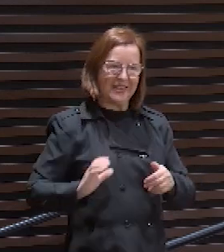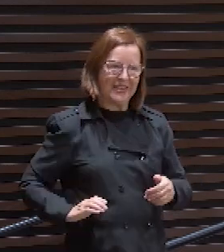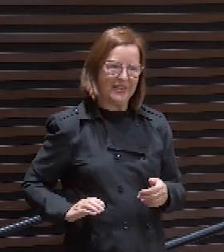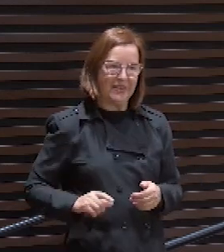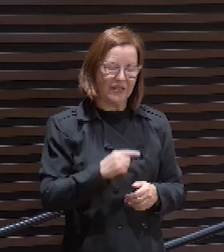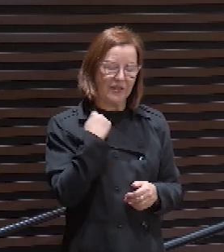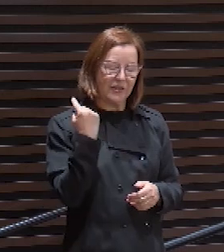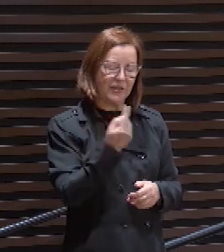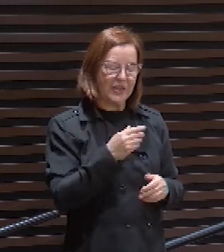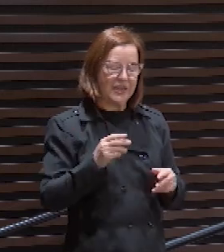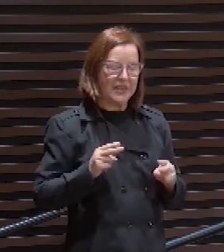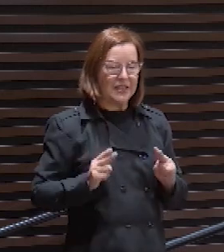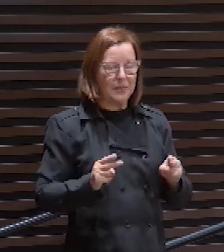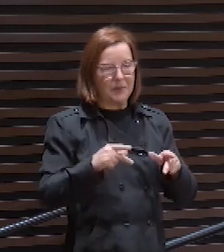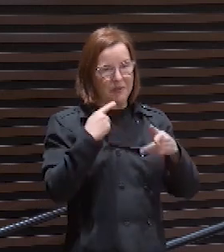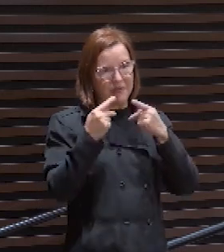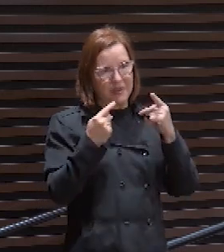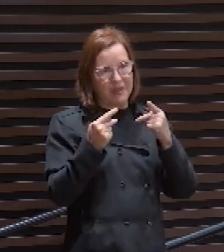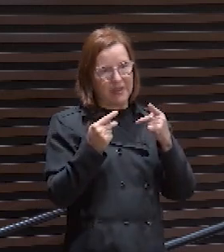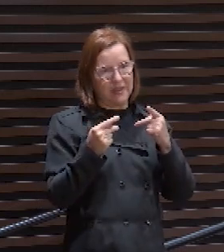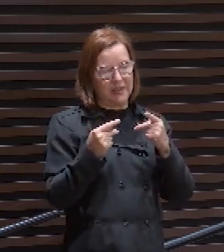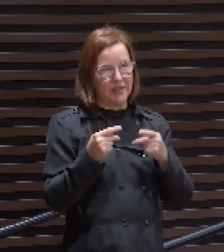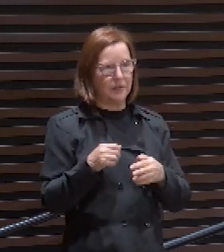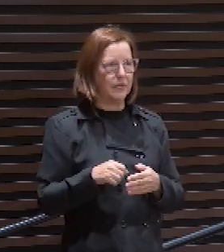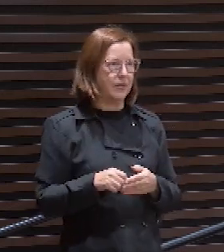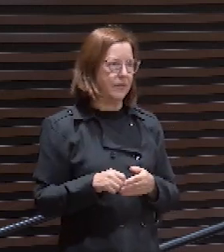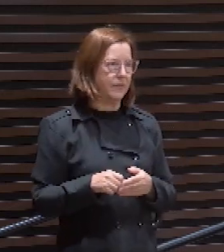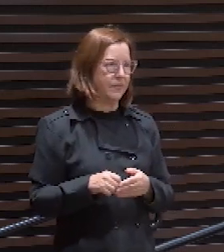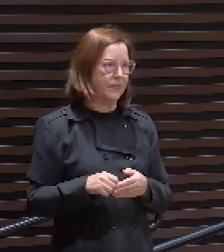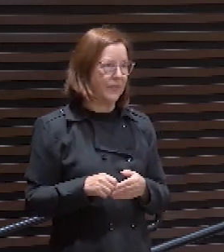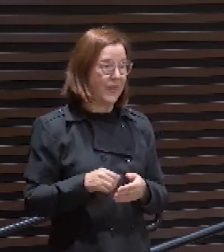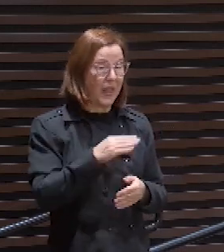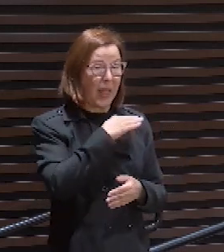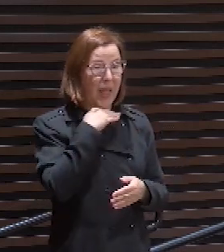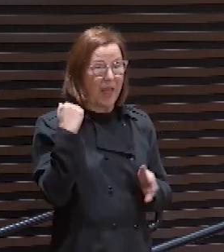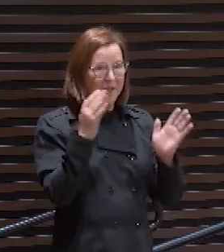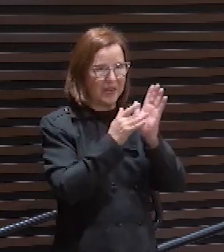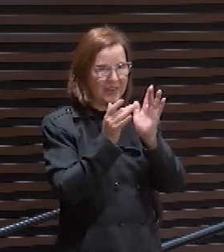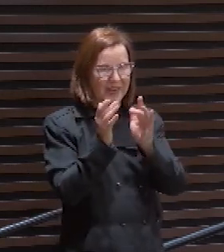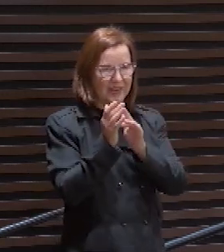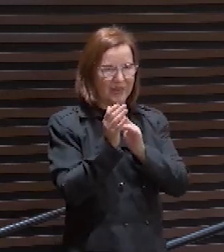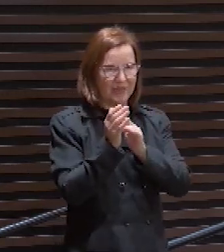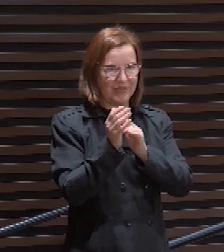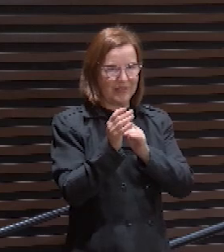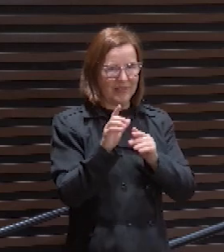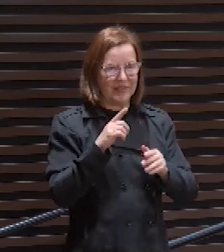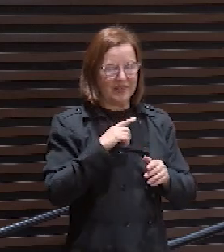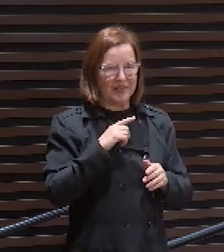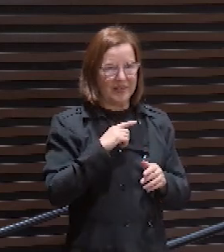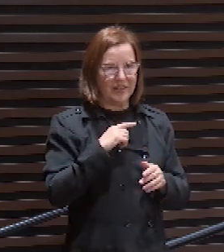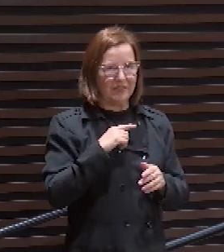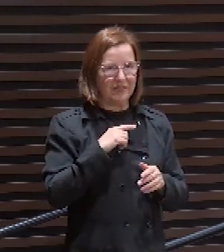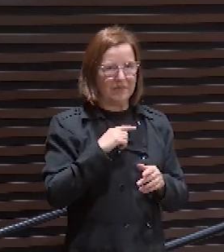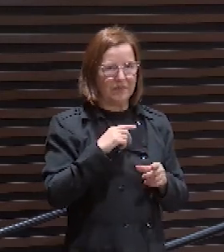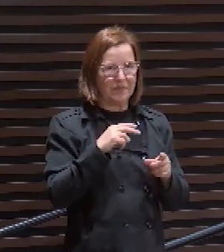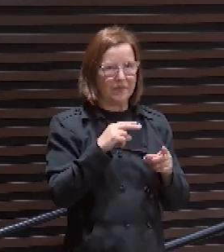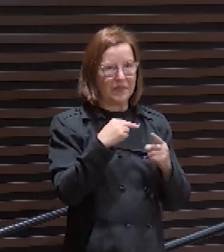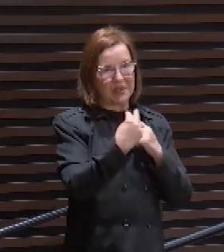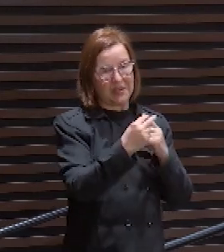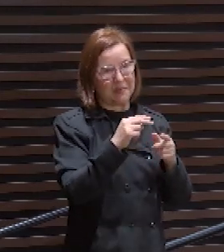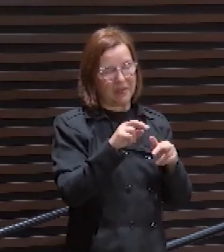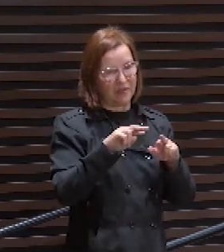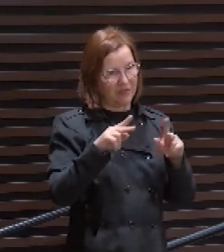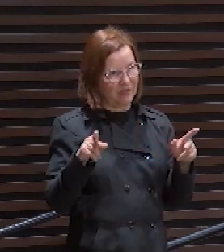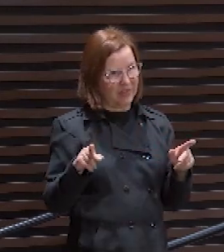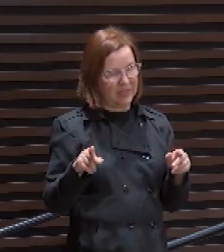uma realidade bíblica, sobre como que a morte de Jesus teve muitos aspectos. Existiu ali um aspecto